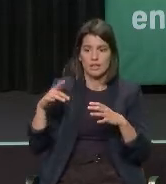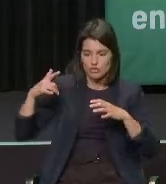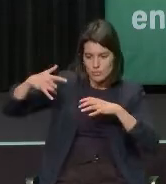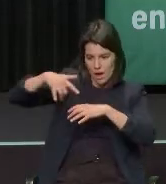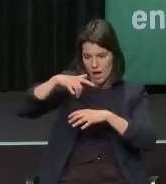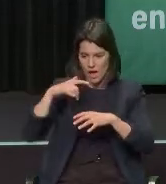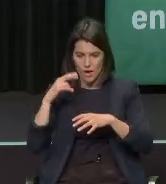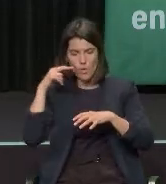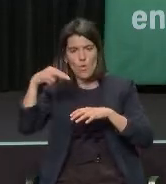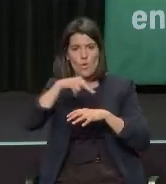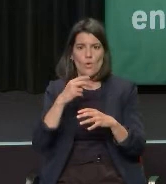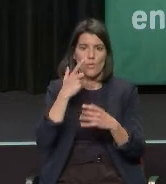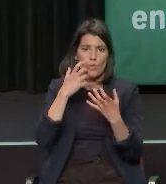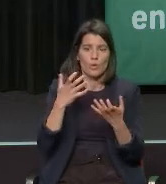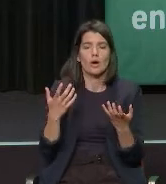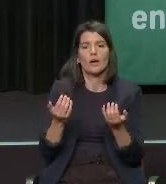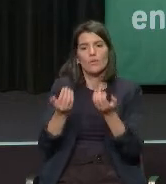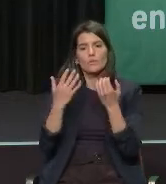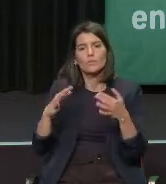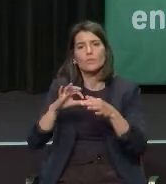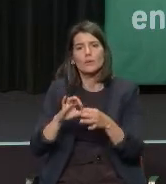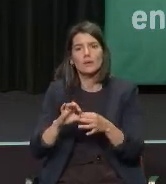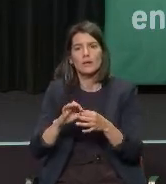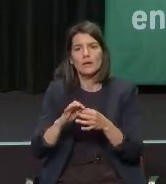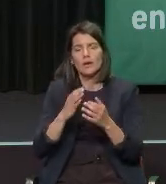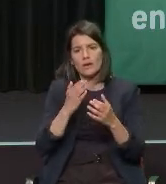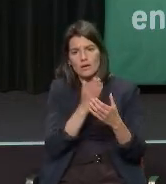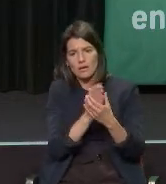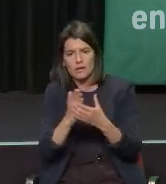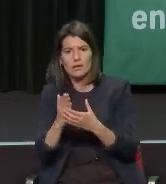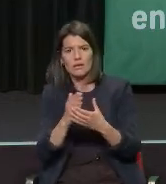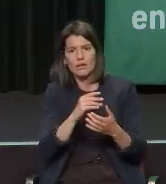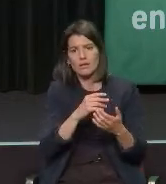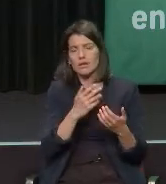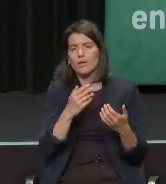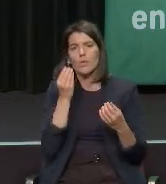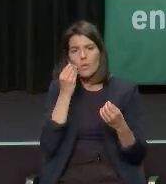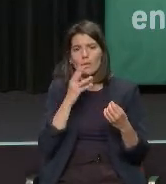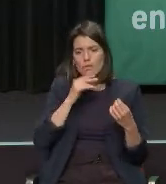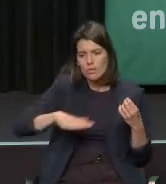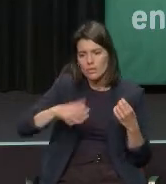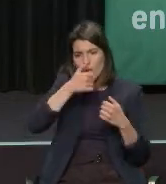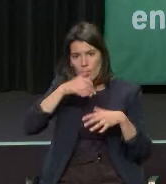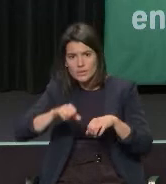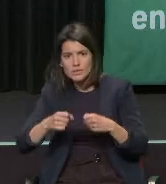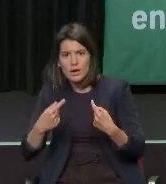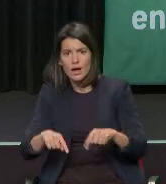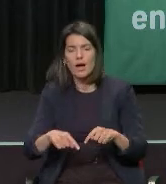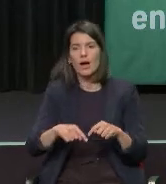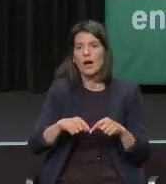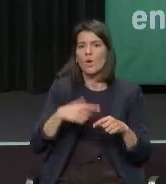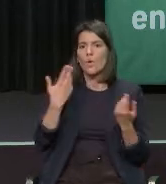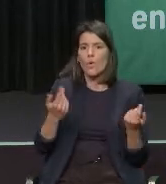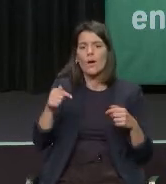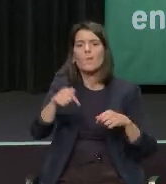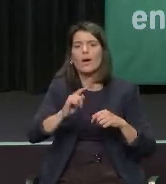dá relatórios que têm informação agregada, aqui está agregada por séries, tanto ao nível do uso e da ocupação do solo, que entra desde das espécies,